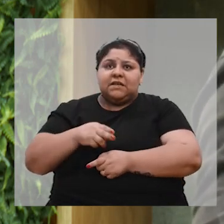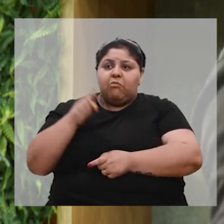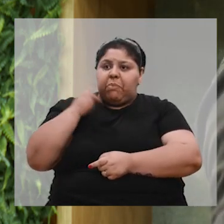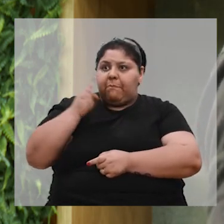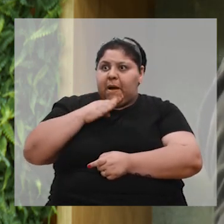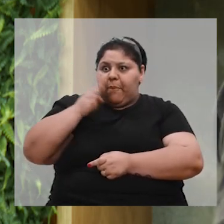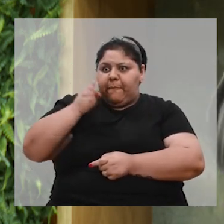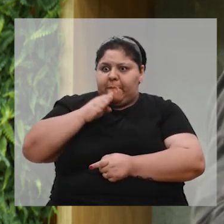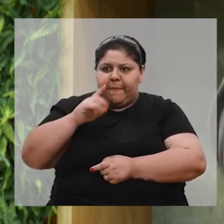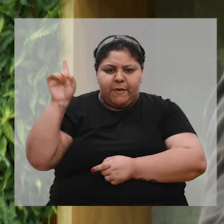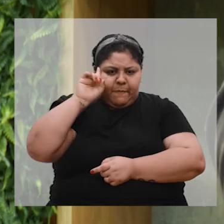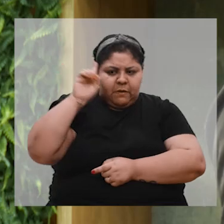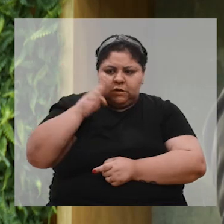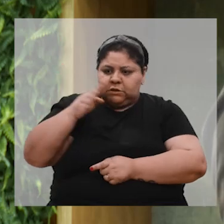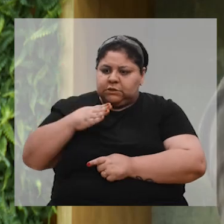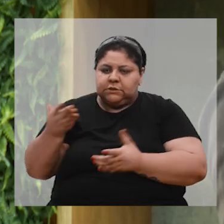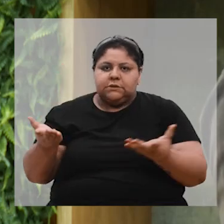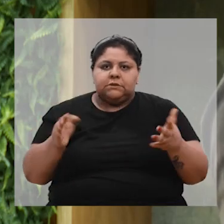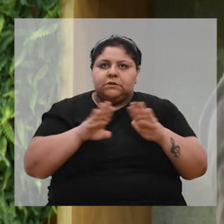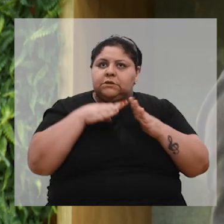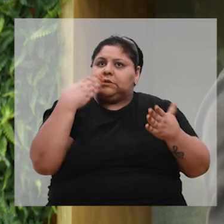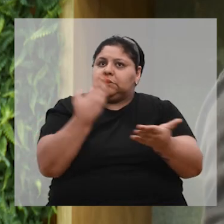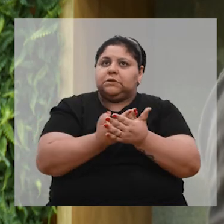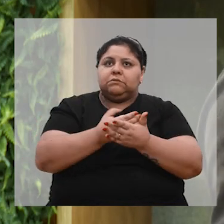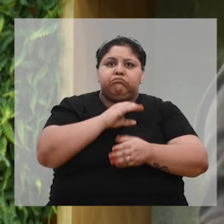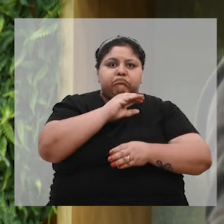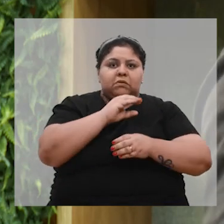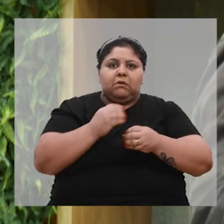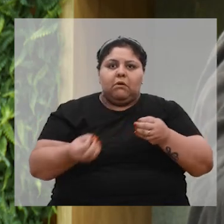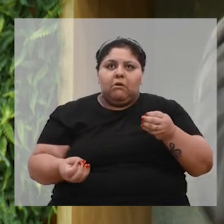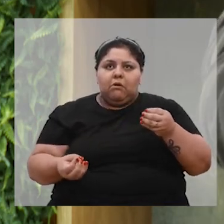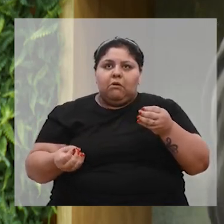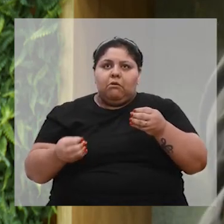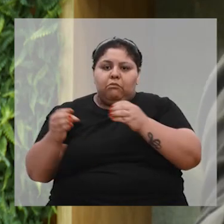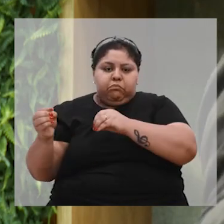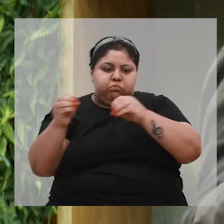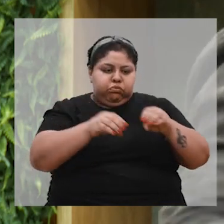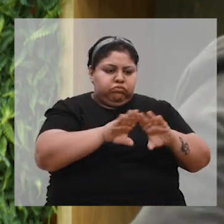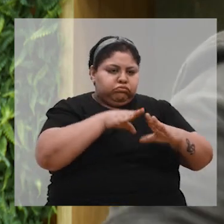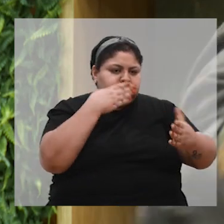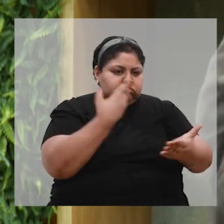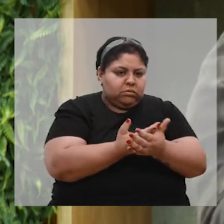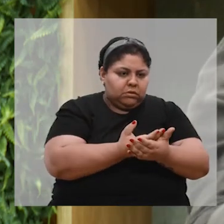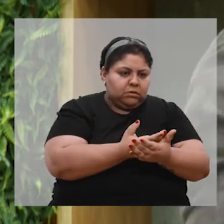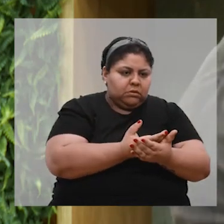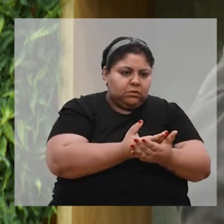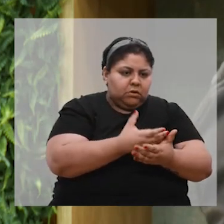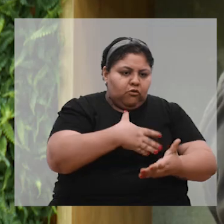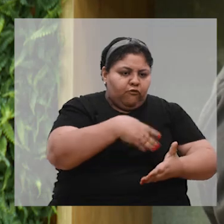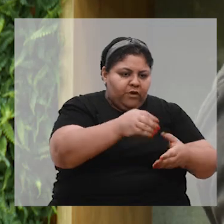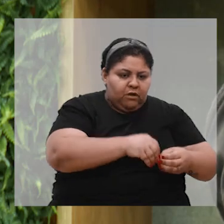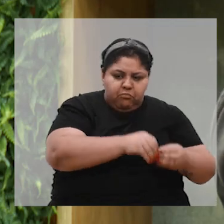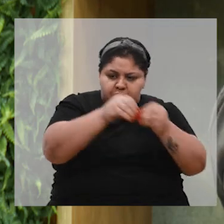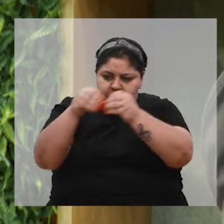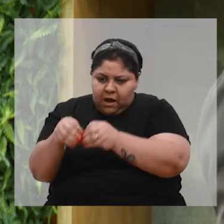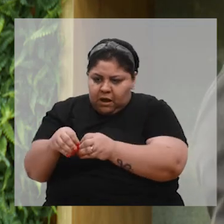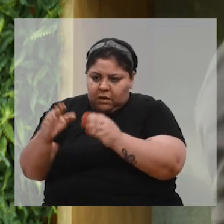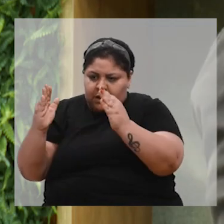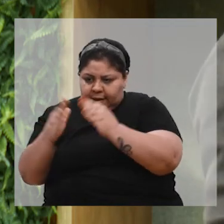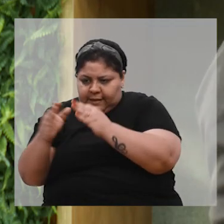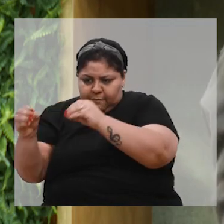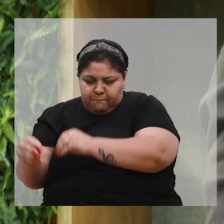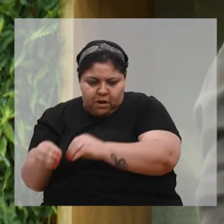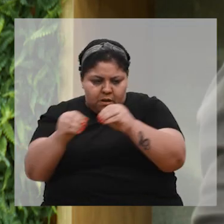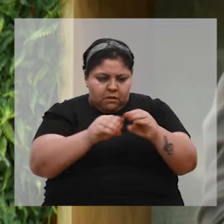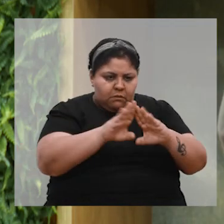pessoas estão sempre matando um leão por dia, né? E as escolas viram um depósito de criança, né? Larga a criança de manhã, pega a criança de tarde, aí o pai